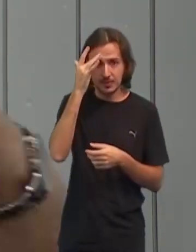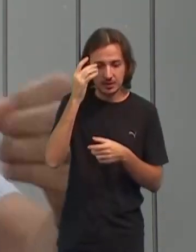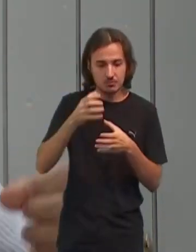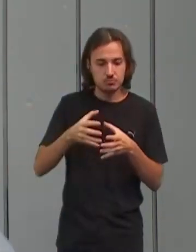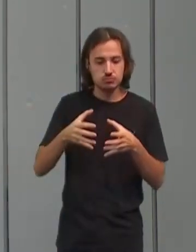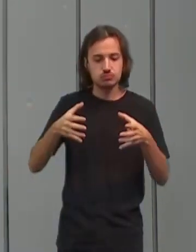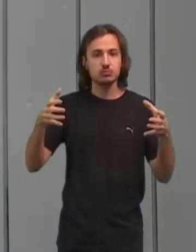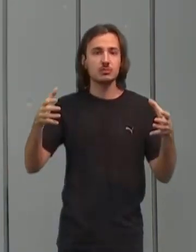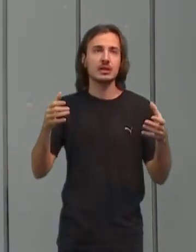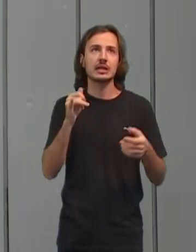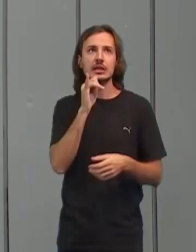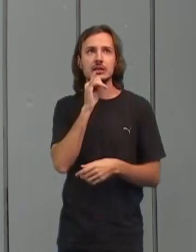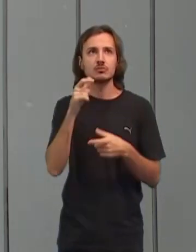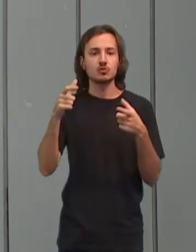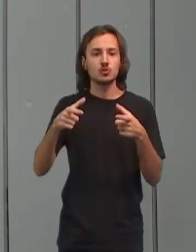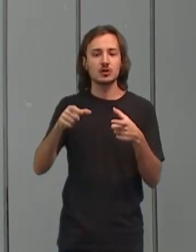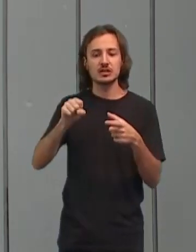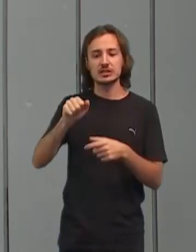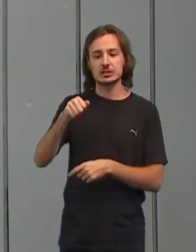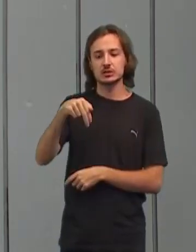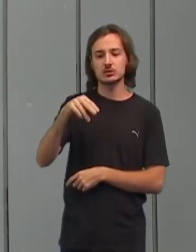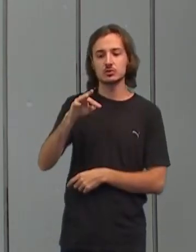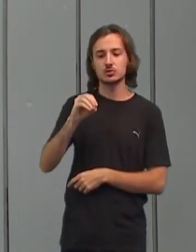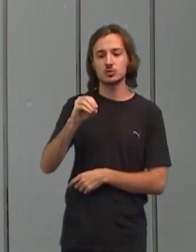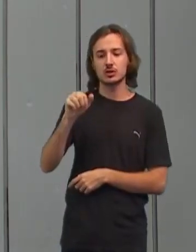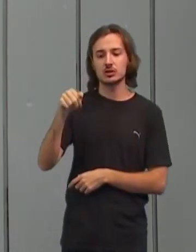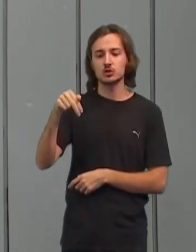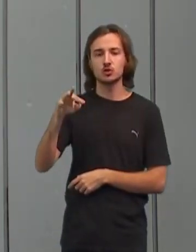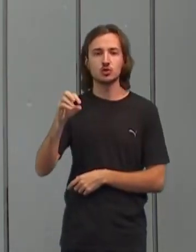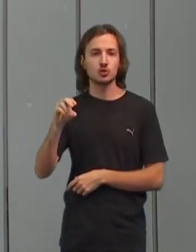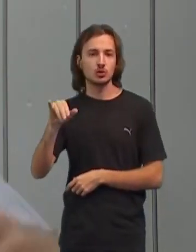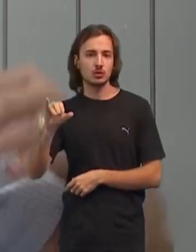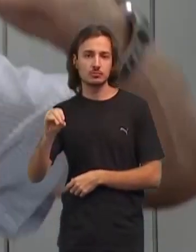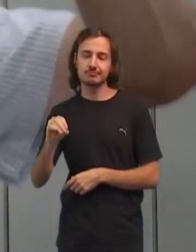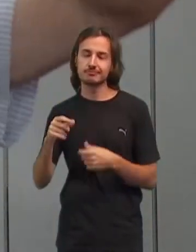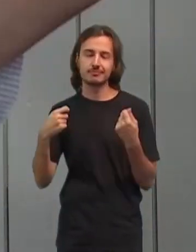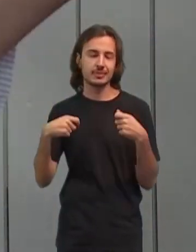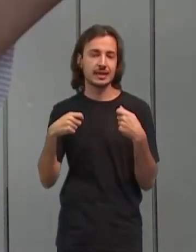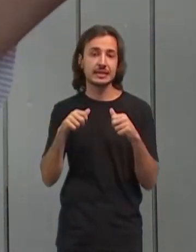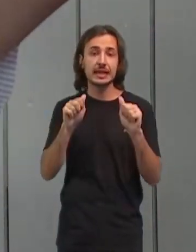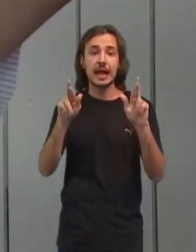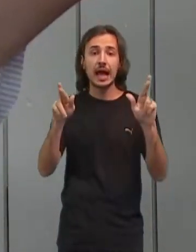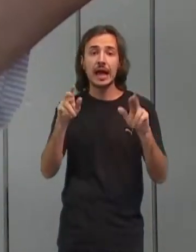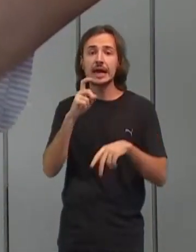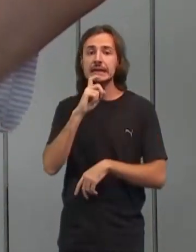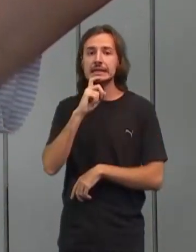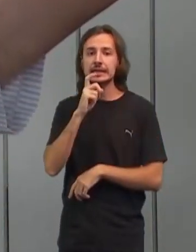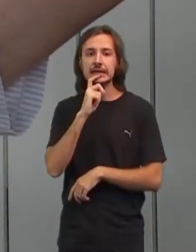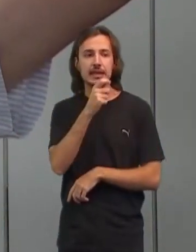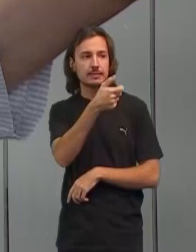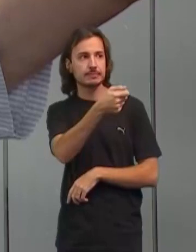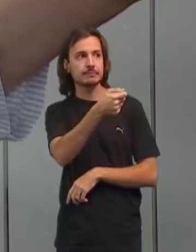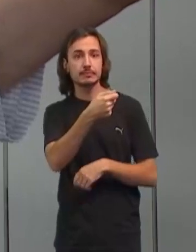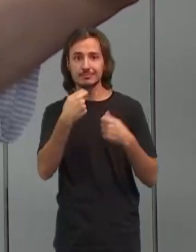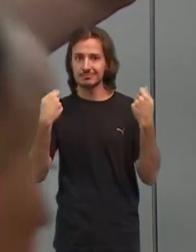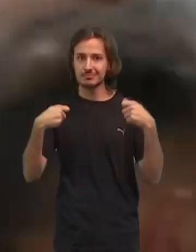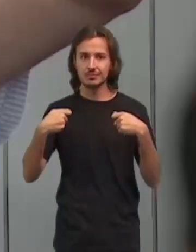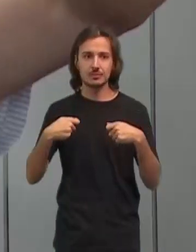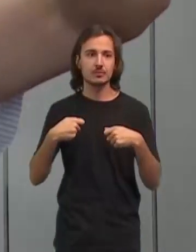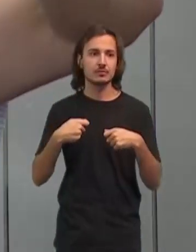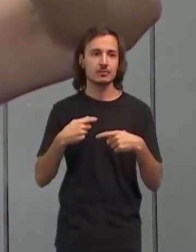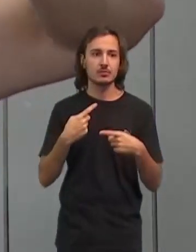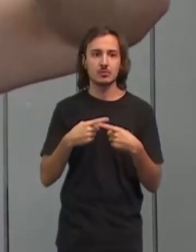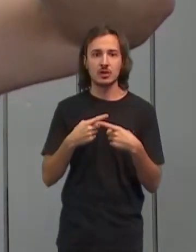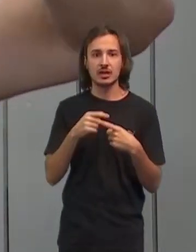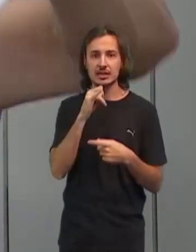Santo Antônio, o BS Santo Antônio. Eles precisam colocar um ar-condicionado, por quê? Pé direito de 2,20 m, nem 2,20 m chega.